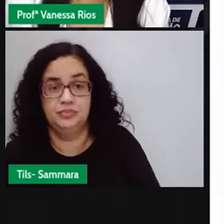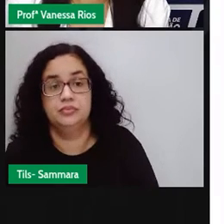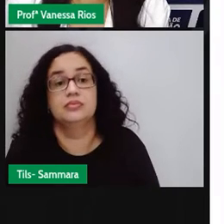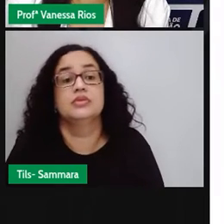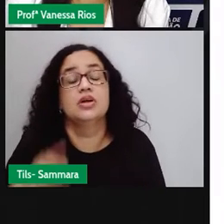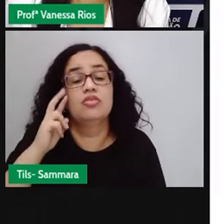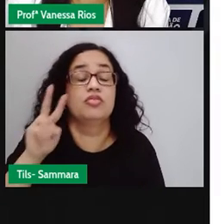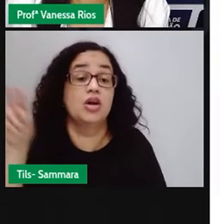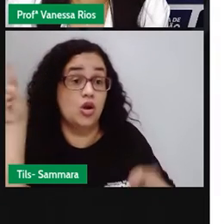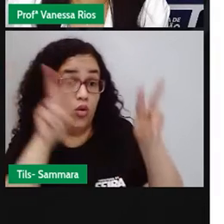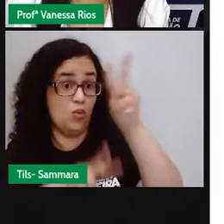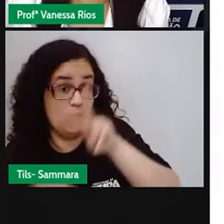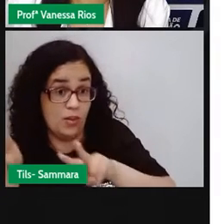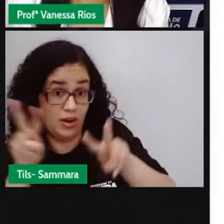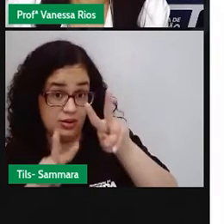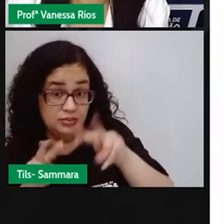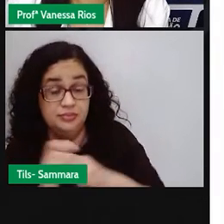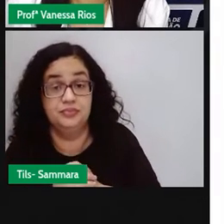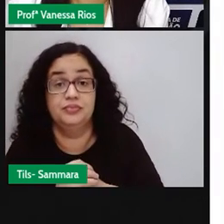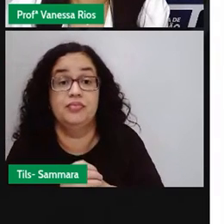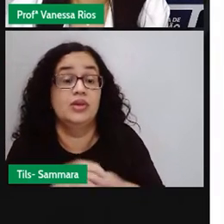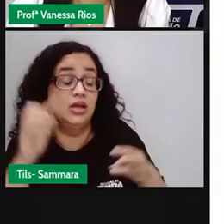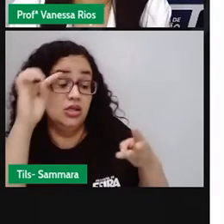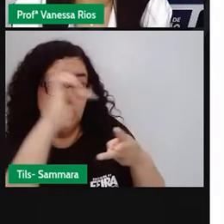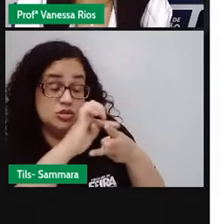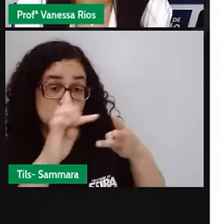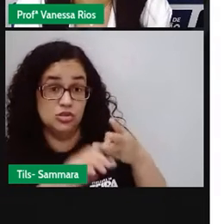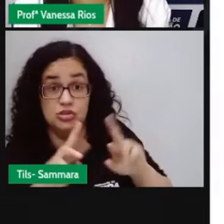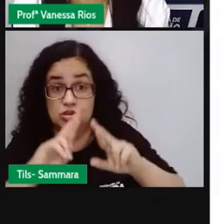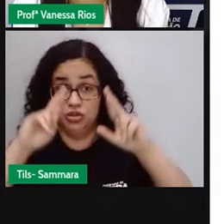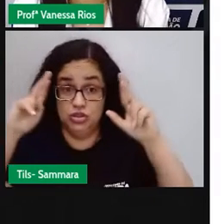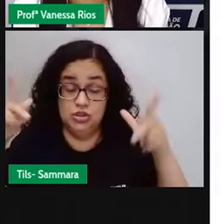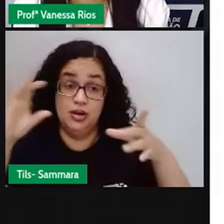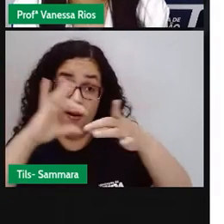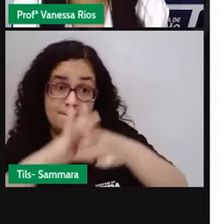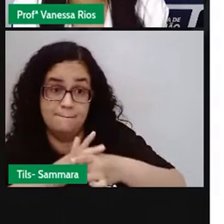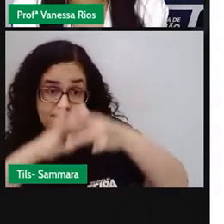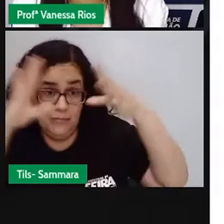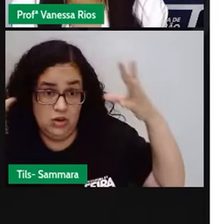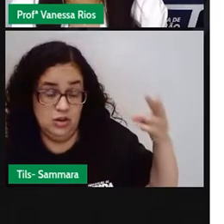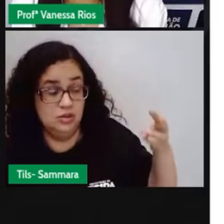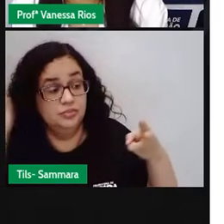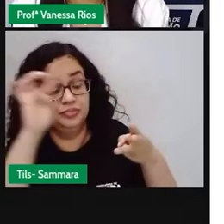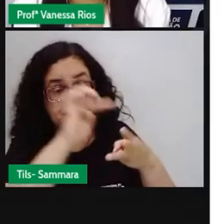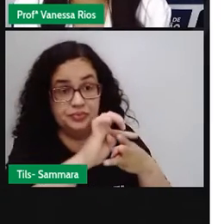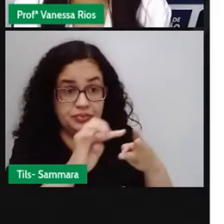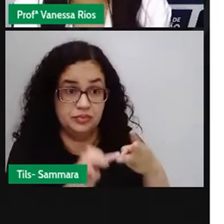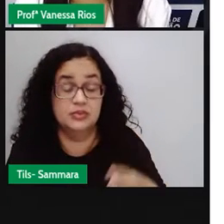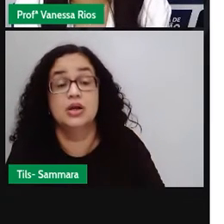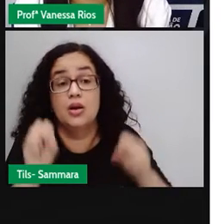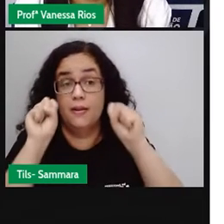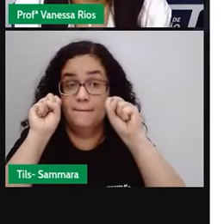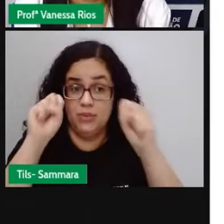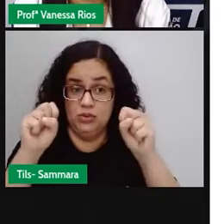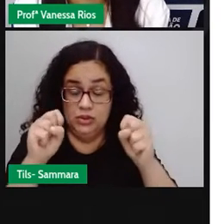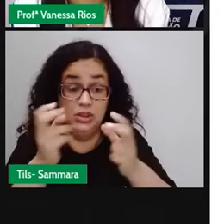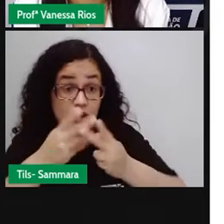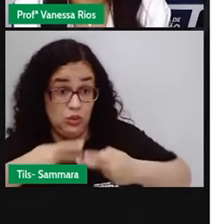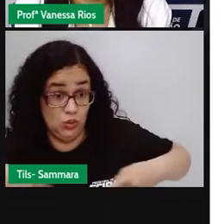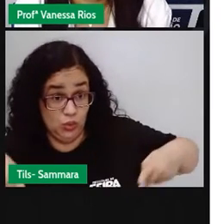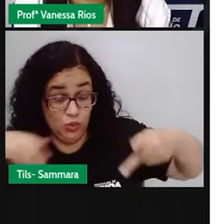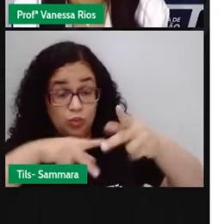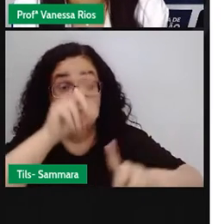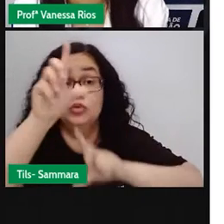E a gente observa a existência aí, ó, de tipos diferentes de democracia, né? Que é o poder do povo